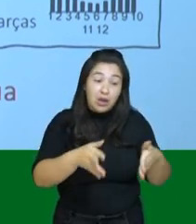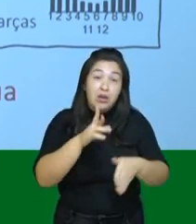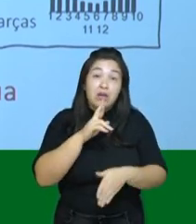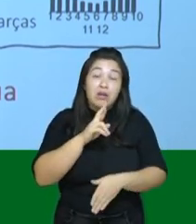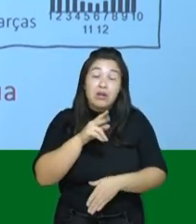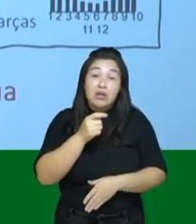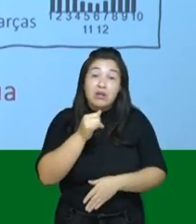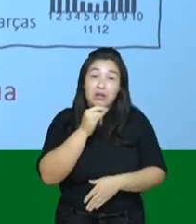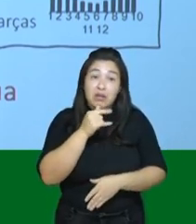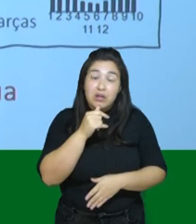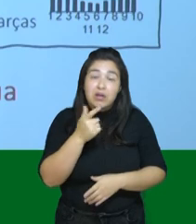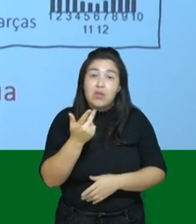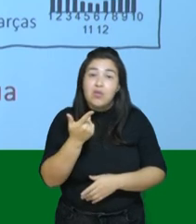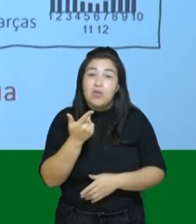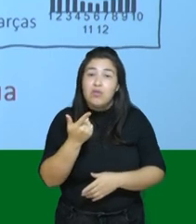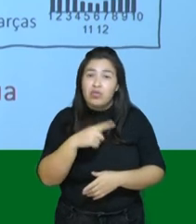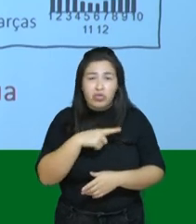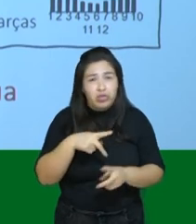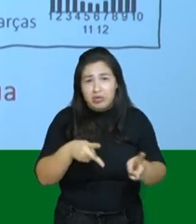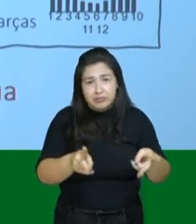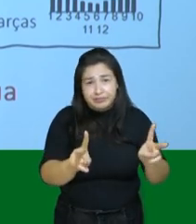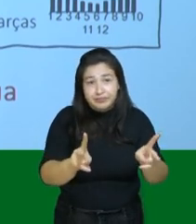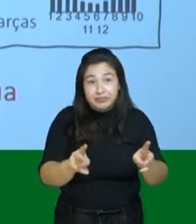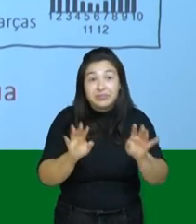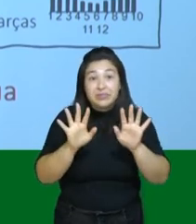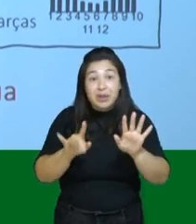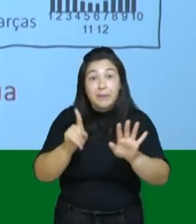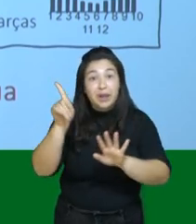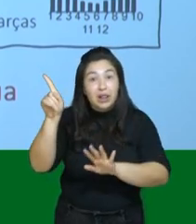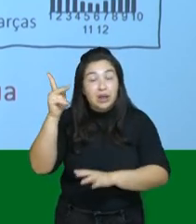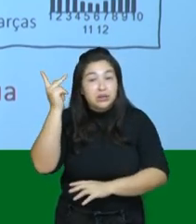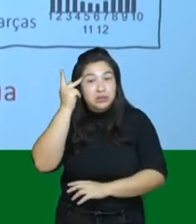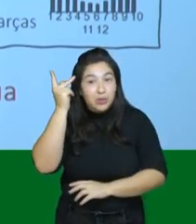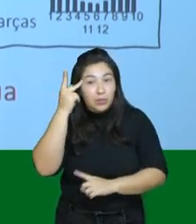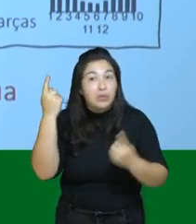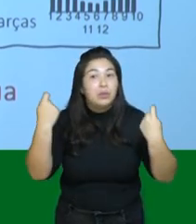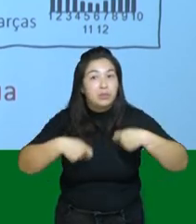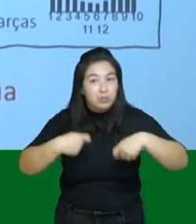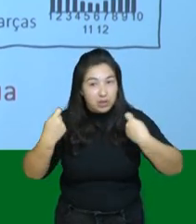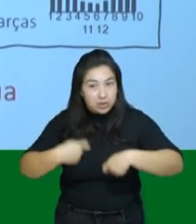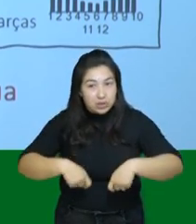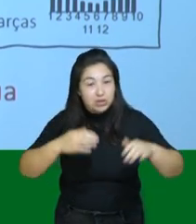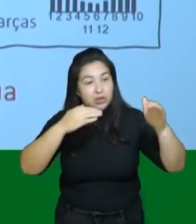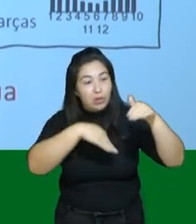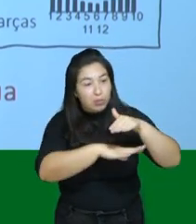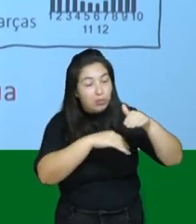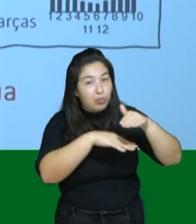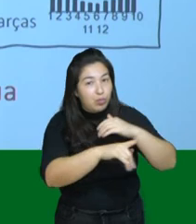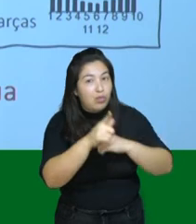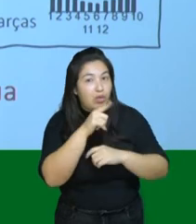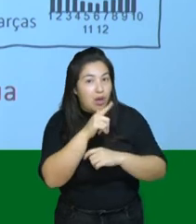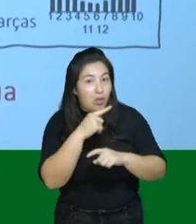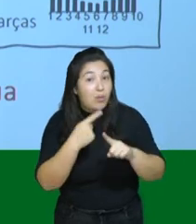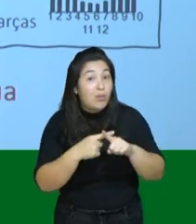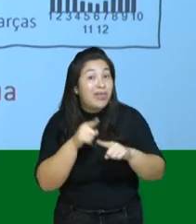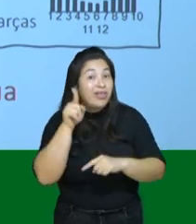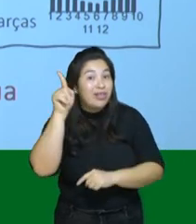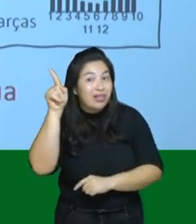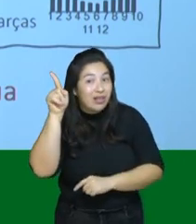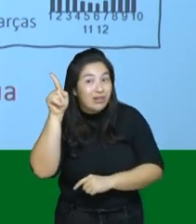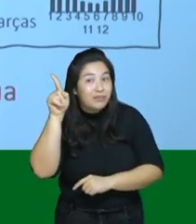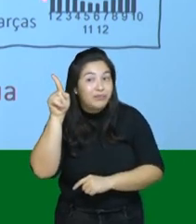exemplo, no Sudeste, a cidade de São Paulo, do Rio, tem que ter reservatórios específicos. Por quê? Porque lá